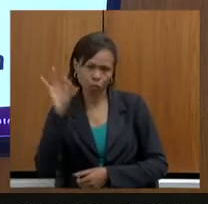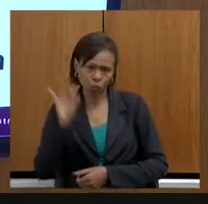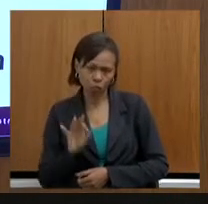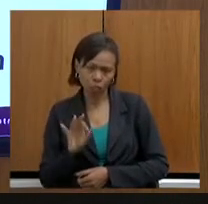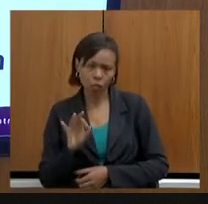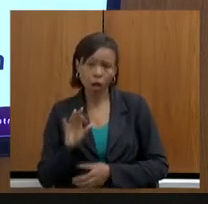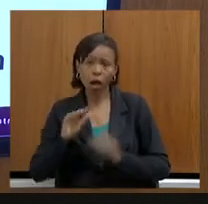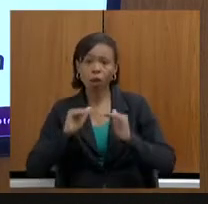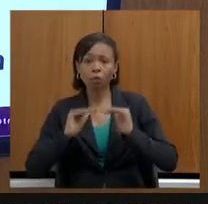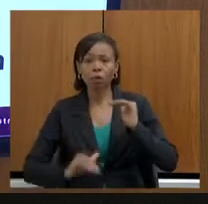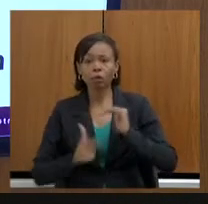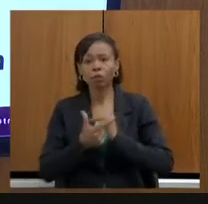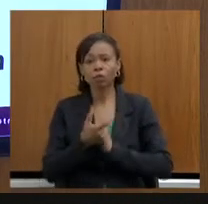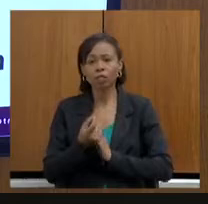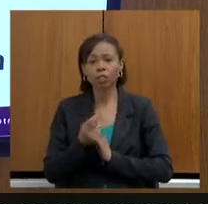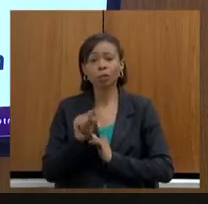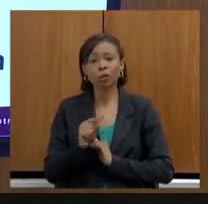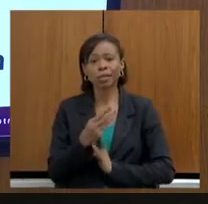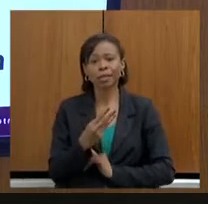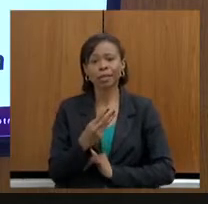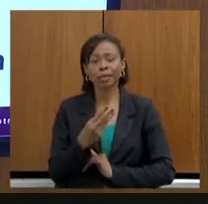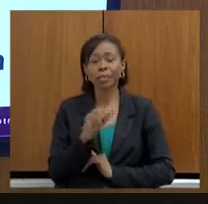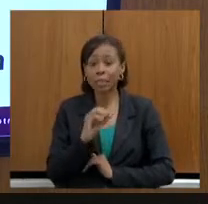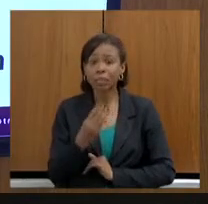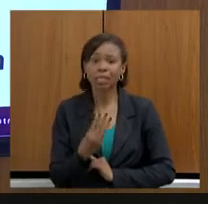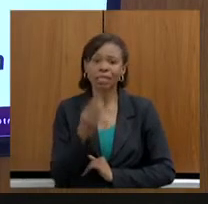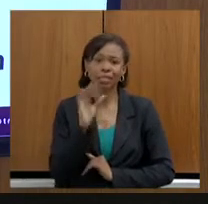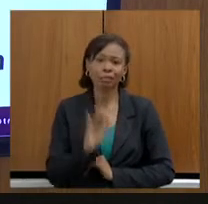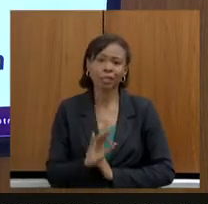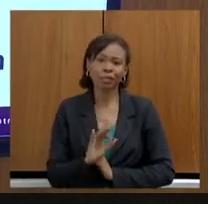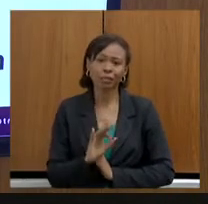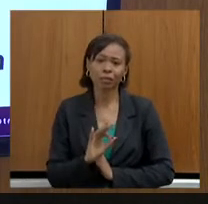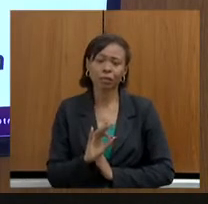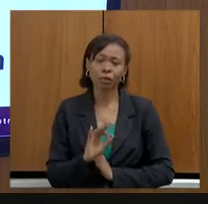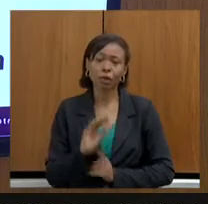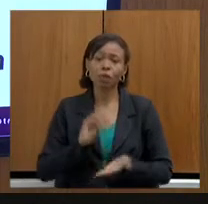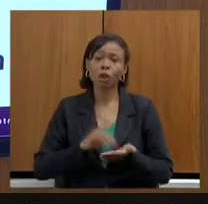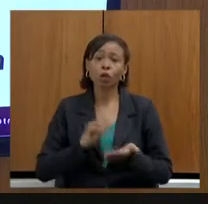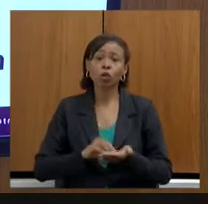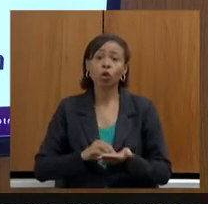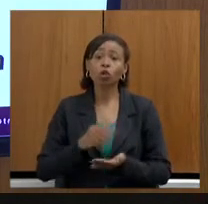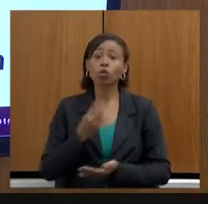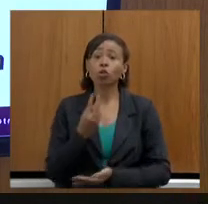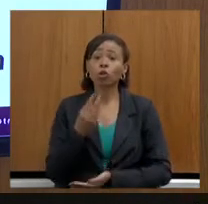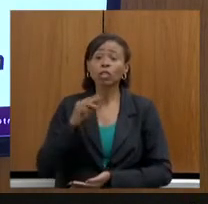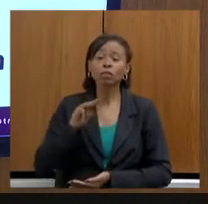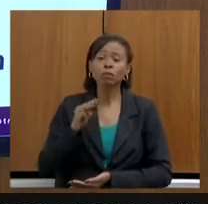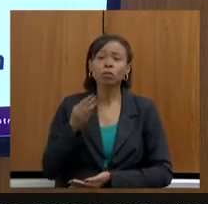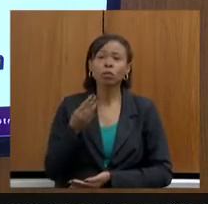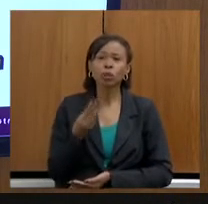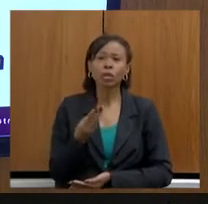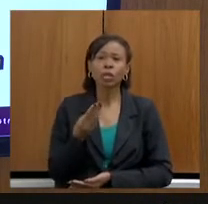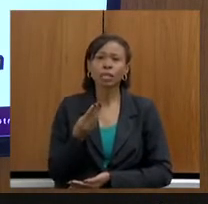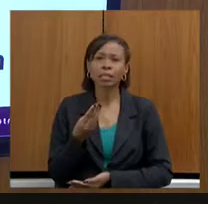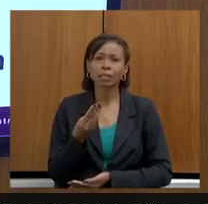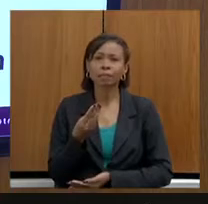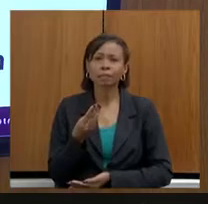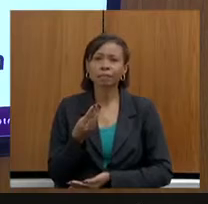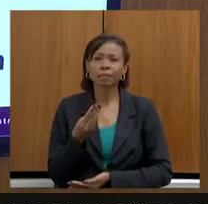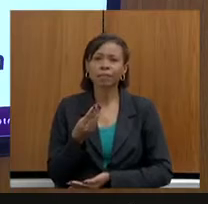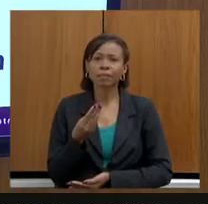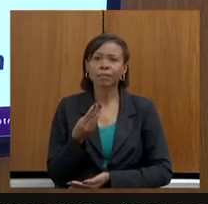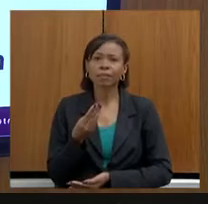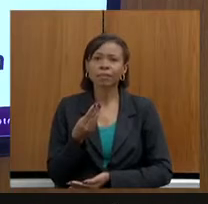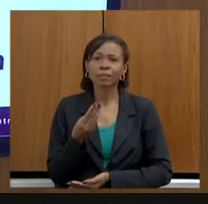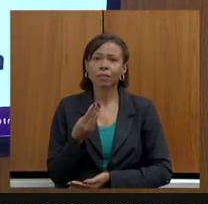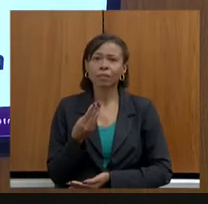ficou em 20.03 deixou de investir Dois Bilhões 671 milhões r$ 832